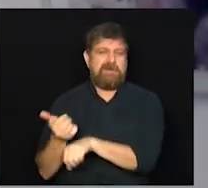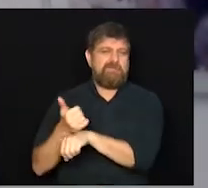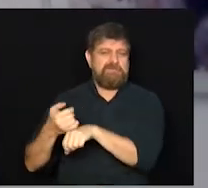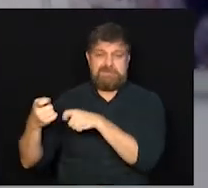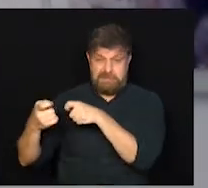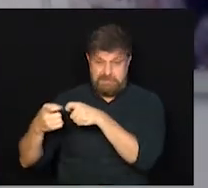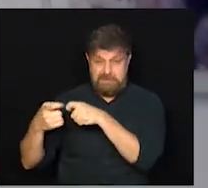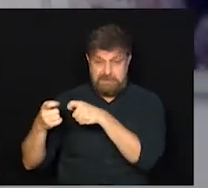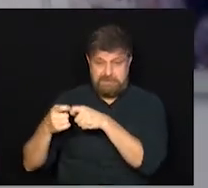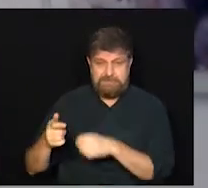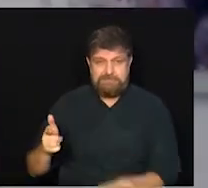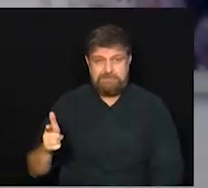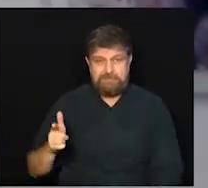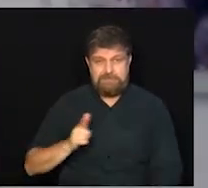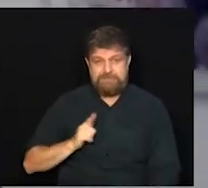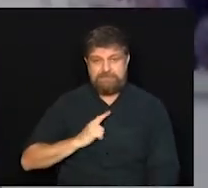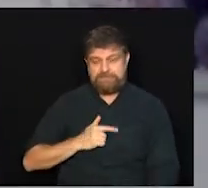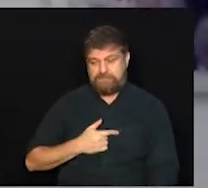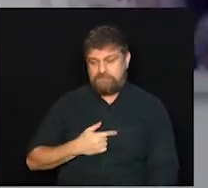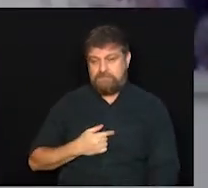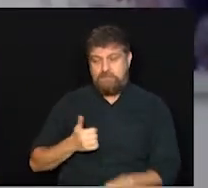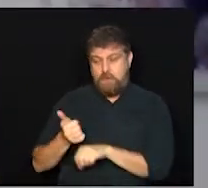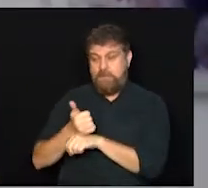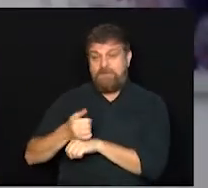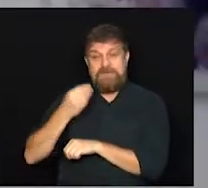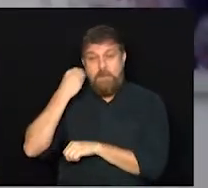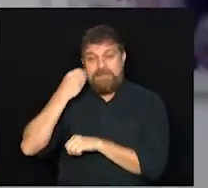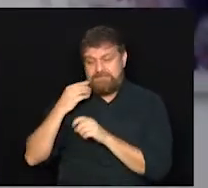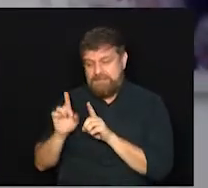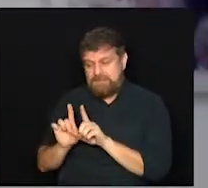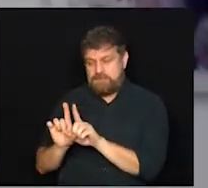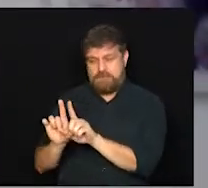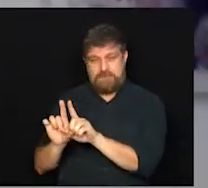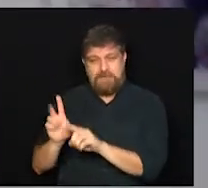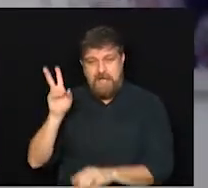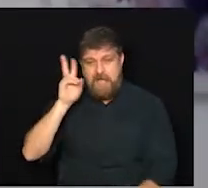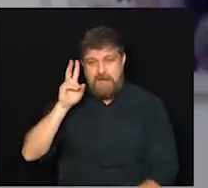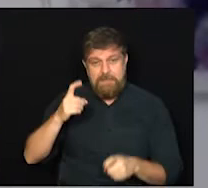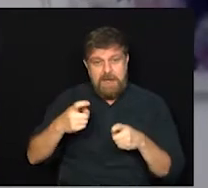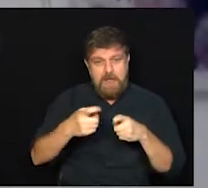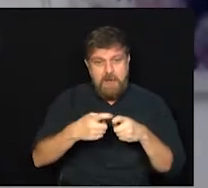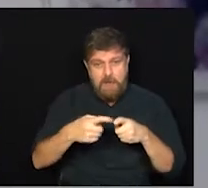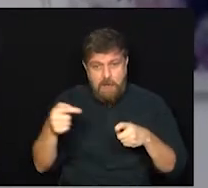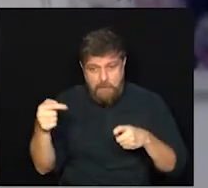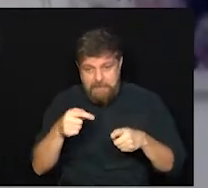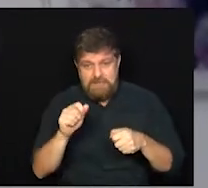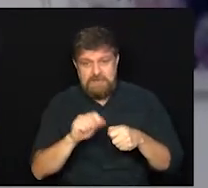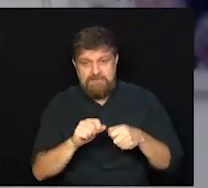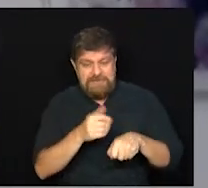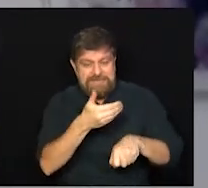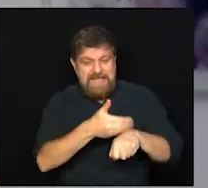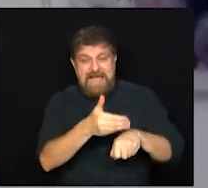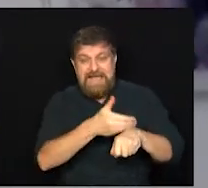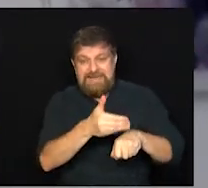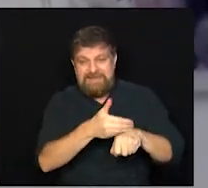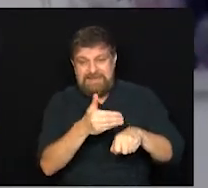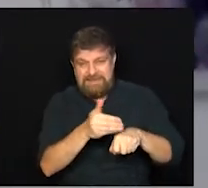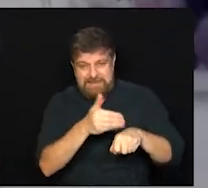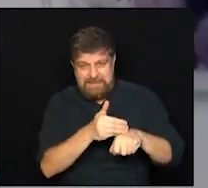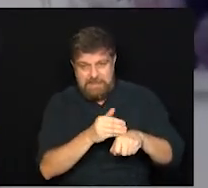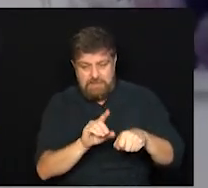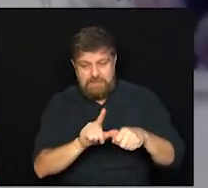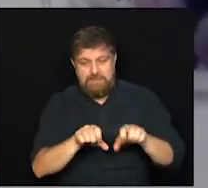médico, a supervisão. Agora, lembre-se que no caso dos médicos, os médicos fazem a residência médica